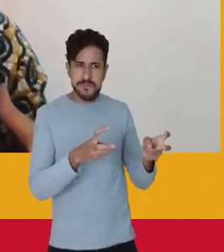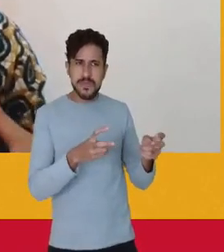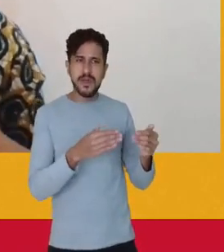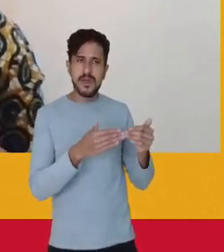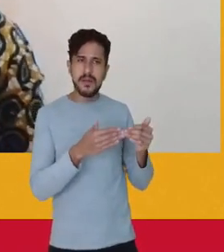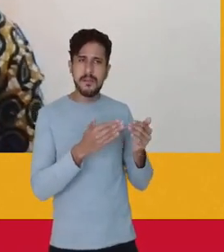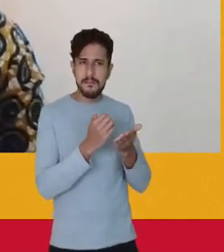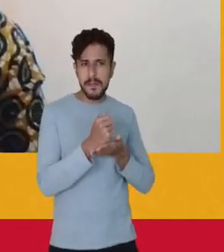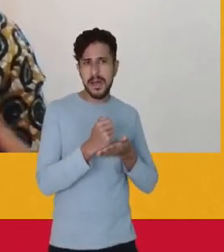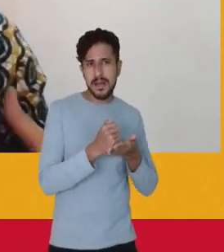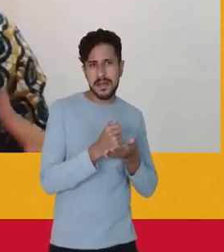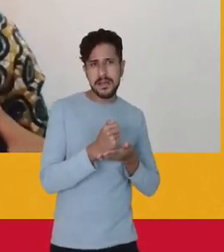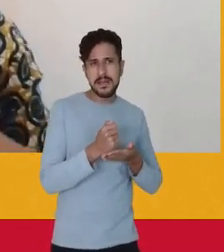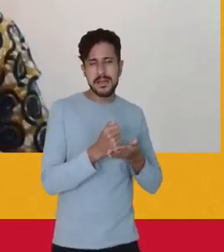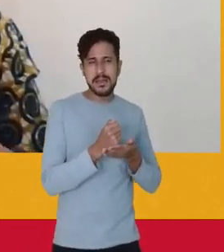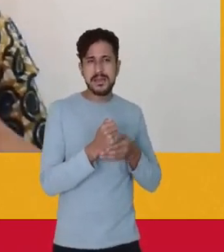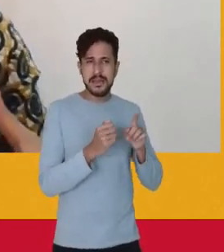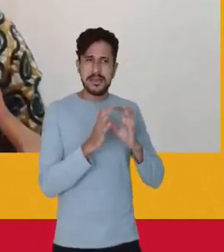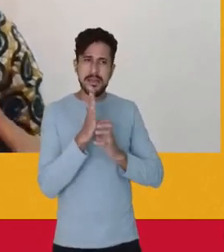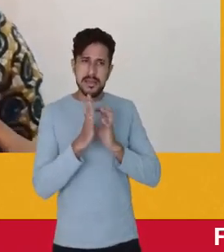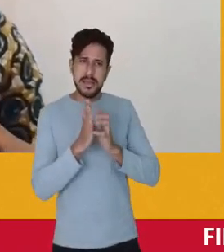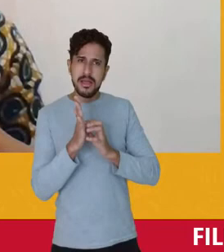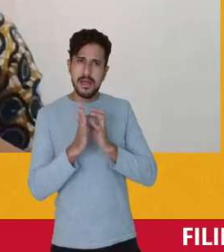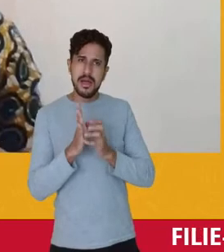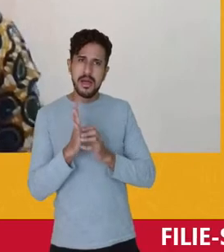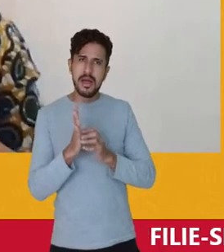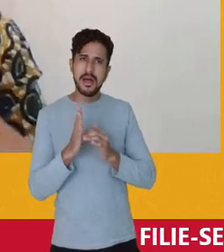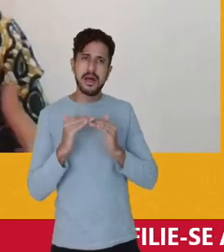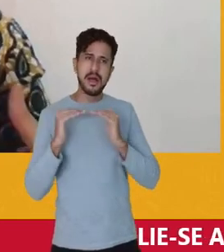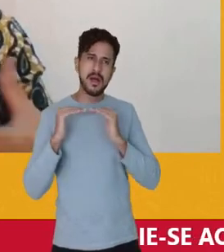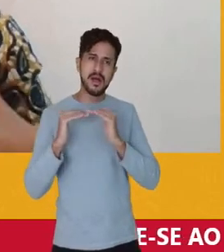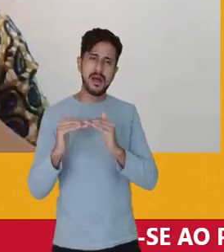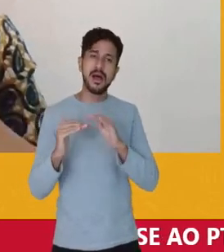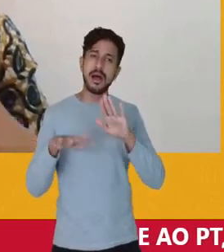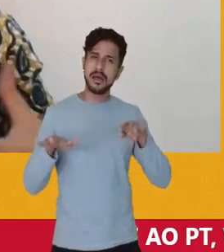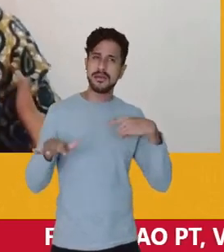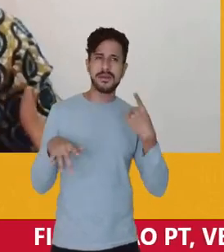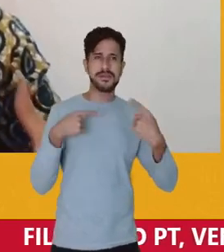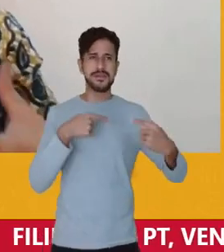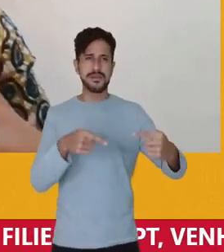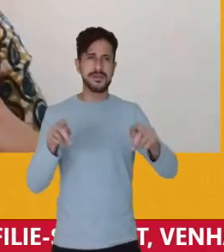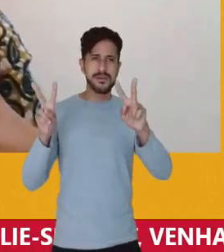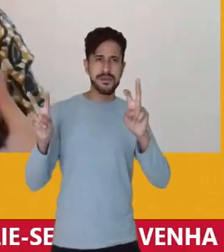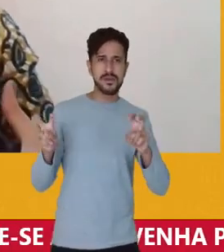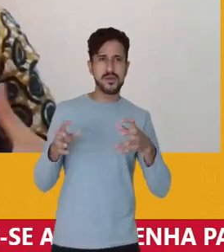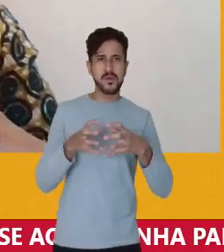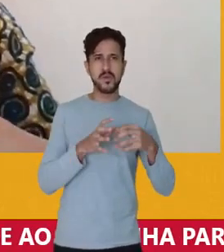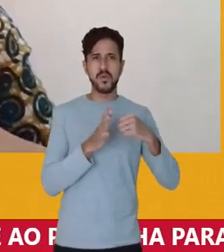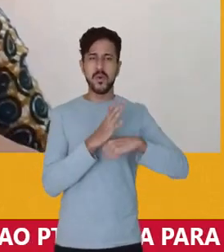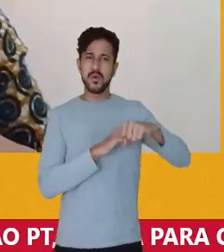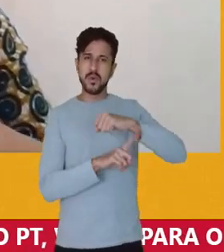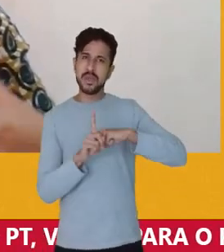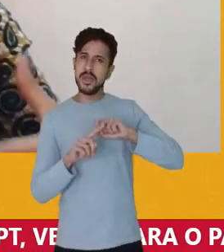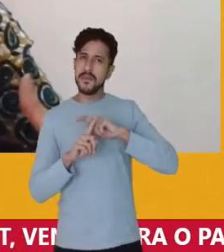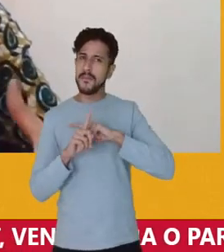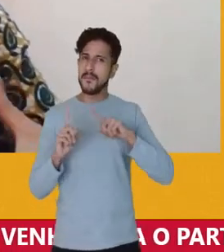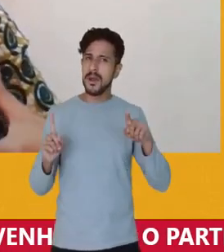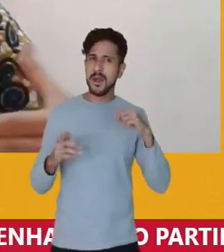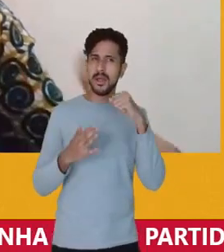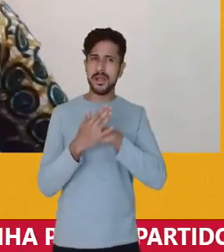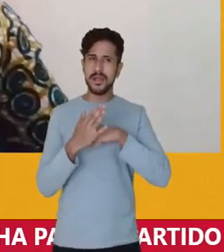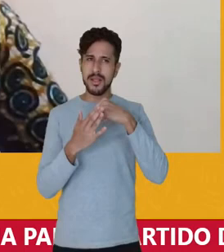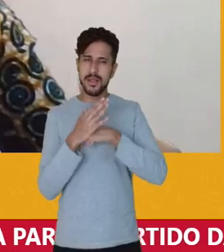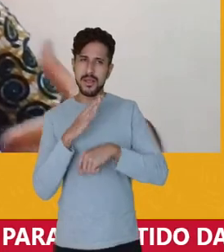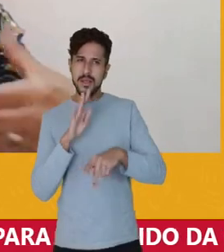partir desse dado como um dado comum, né? Às vezes a gente discute isso enquanto movimento social, mas as